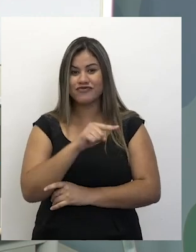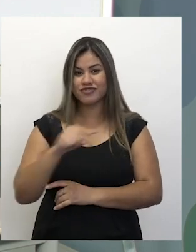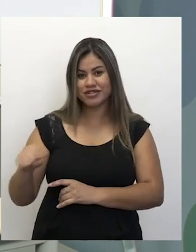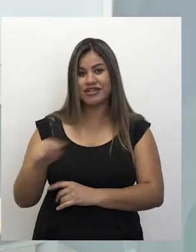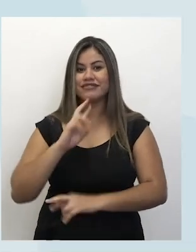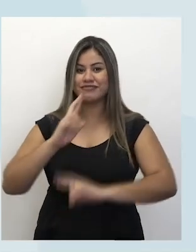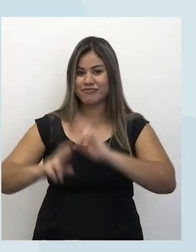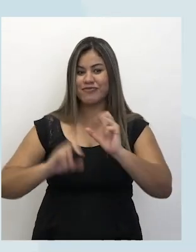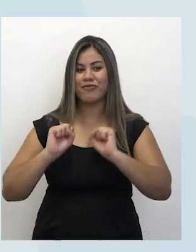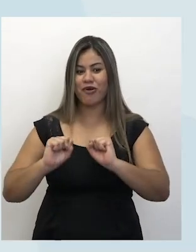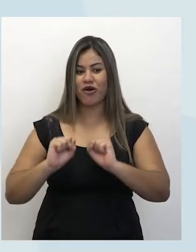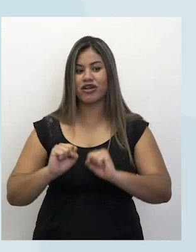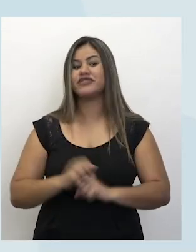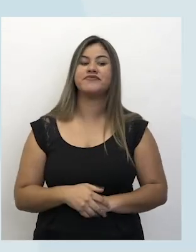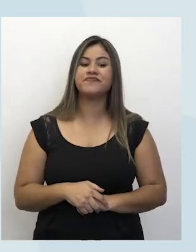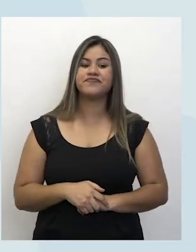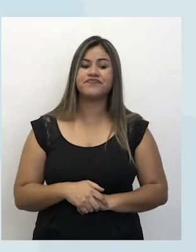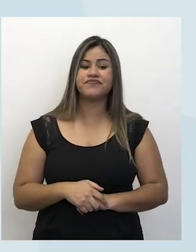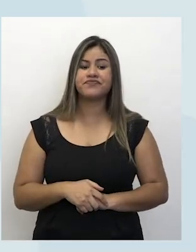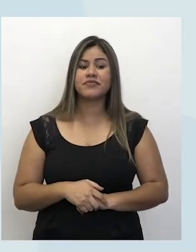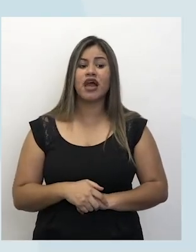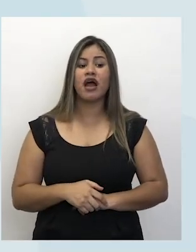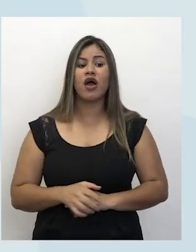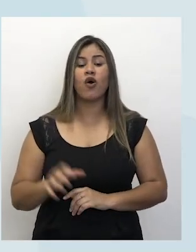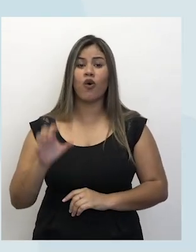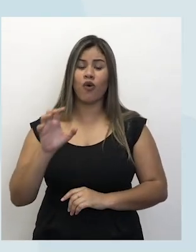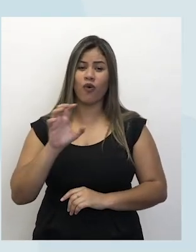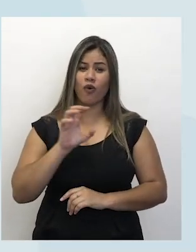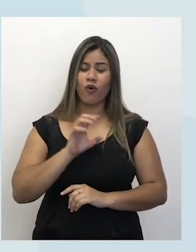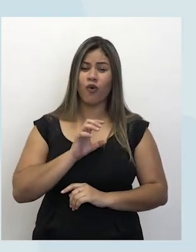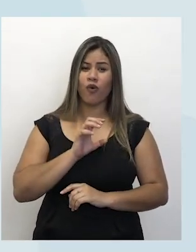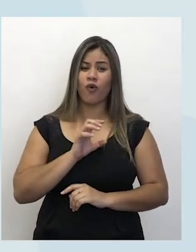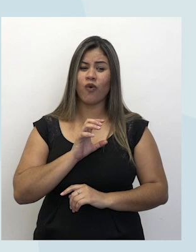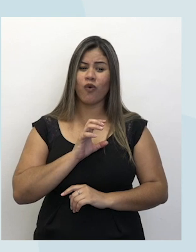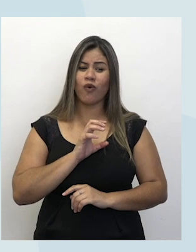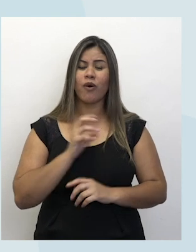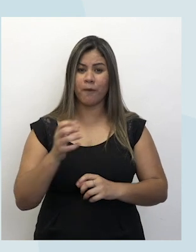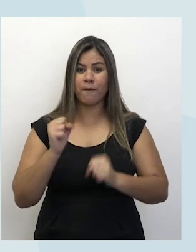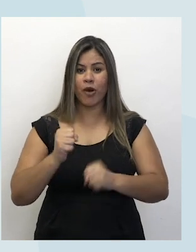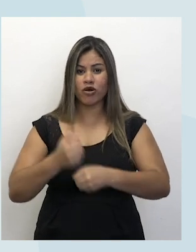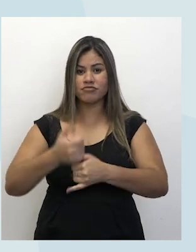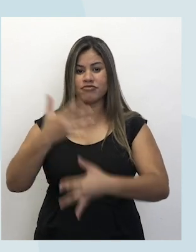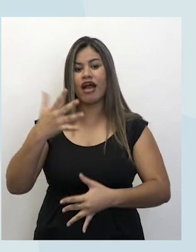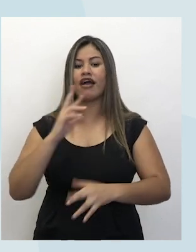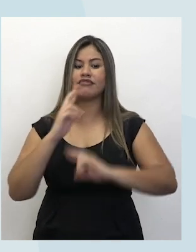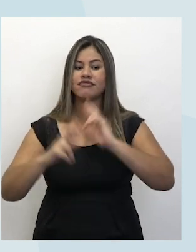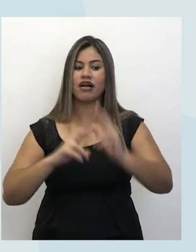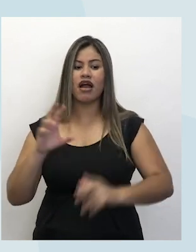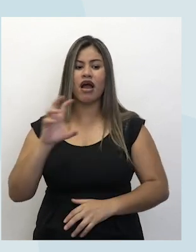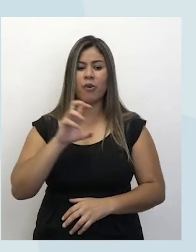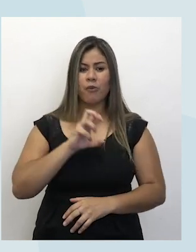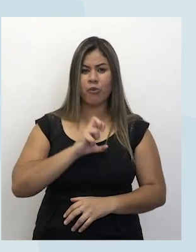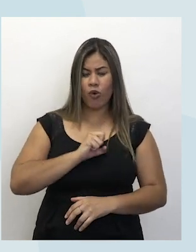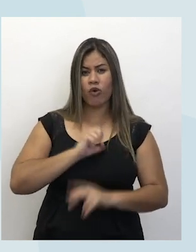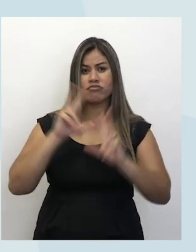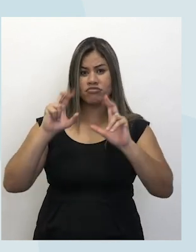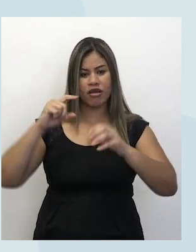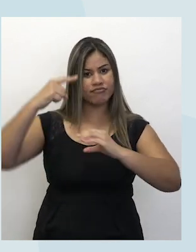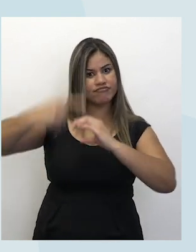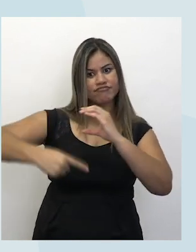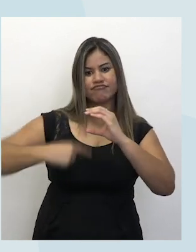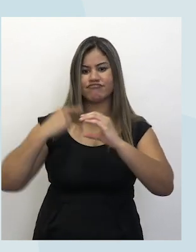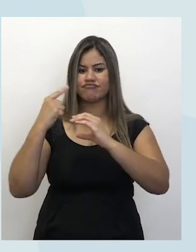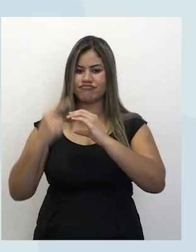só parece Por exemplo essa pergunta que não vai lá deve responder a visão do tempo para vocês mas se não conosco Olha só o amor é um tema